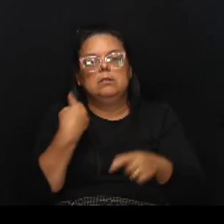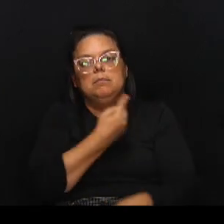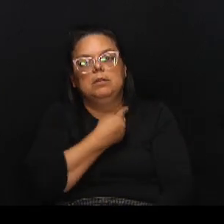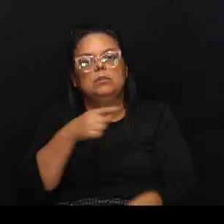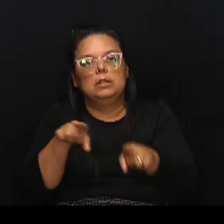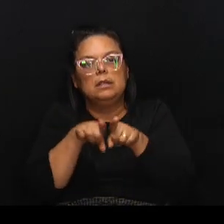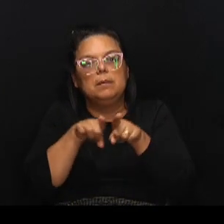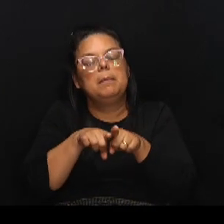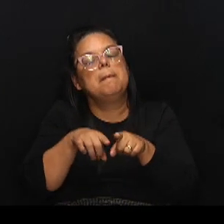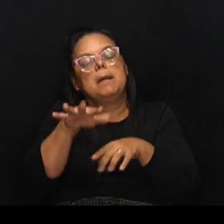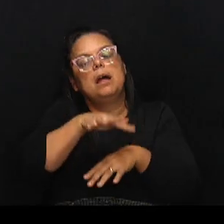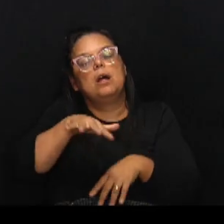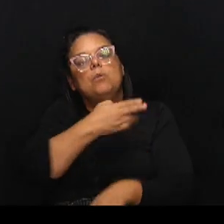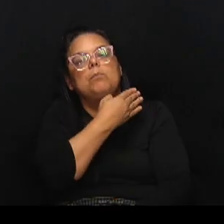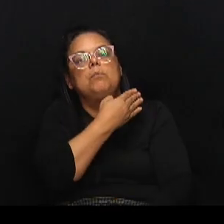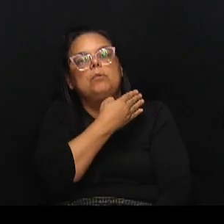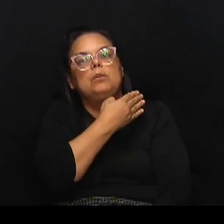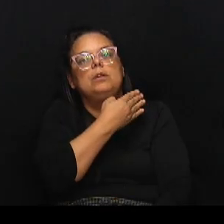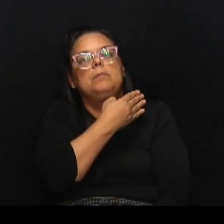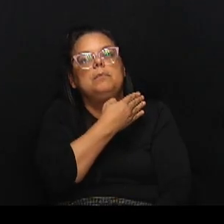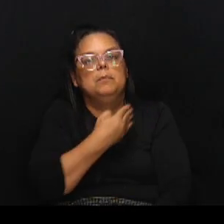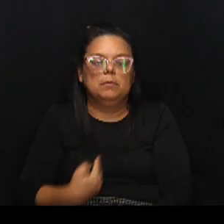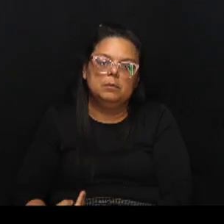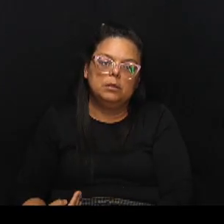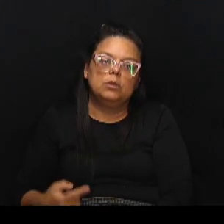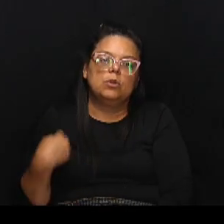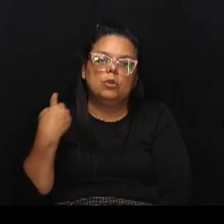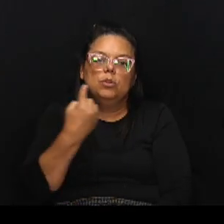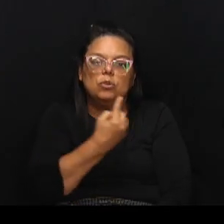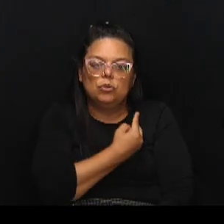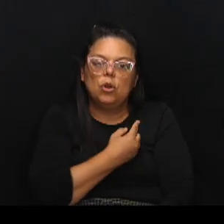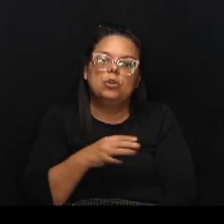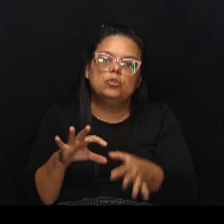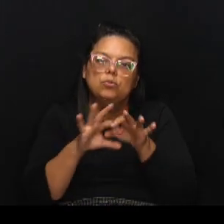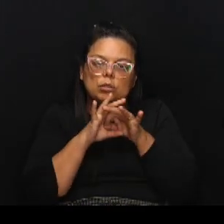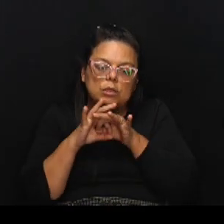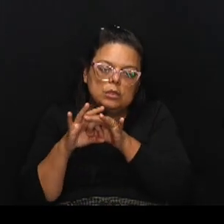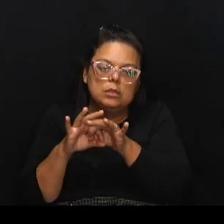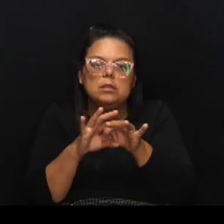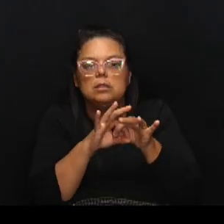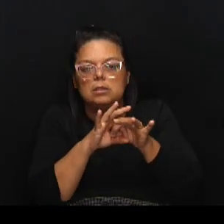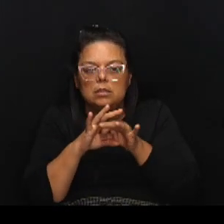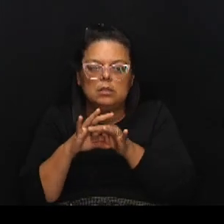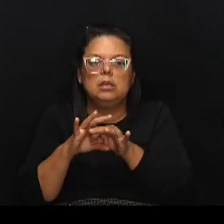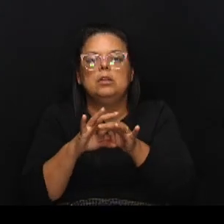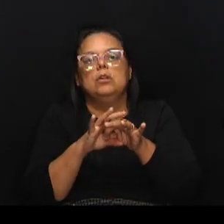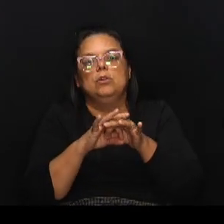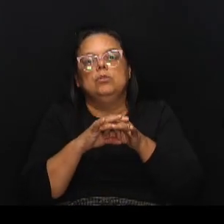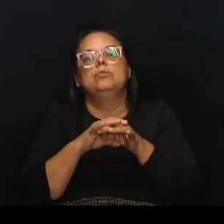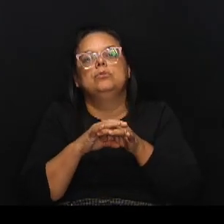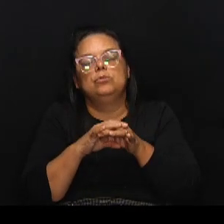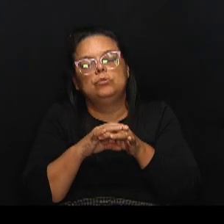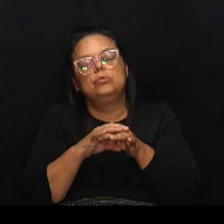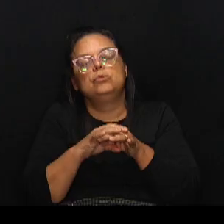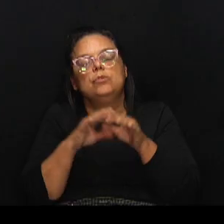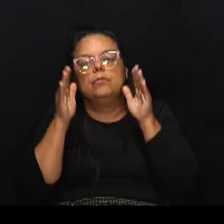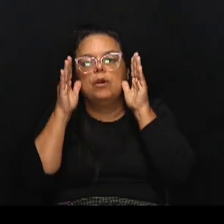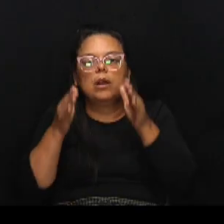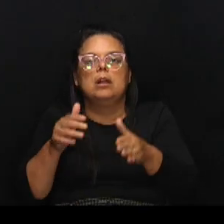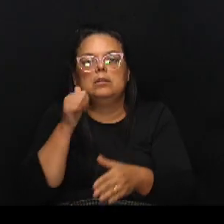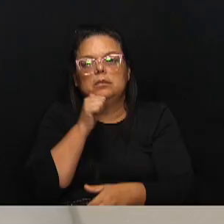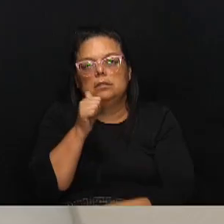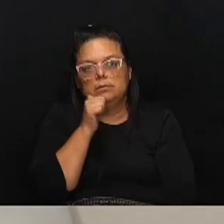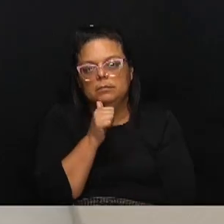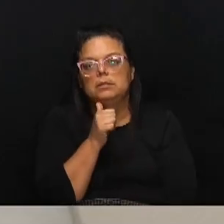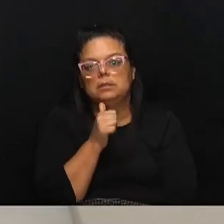poder público, e por isso que a gente vai construindo em conjunto, né, as questões pela questão das mulheres. Então a gente vê a